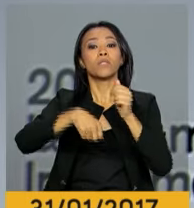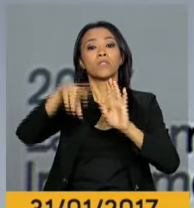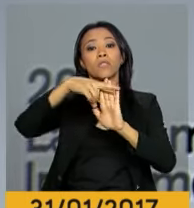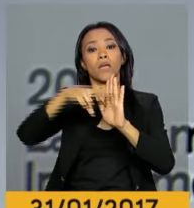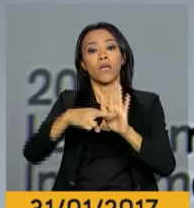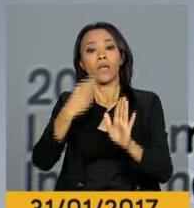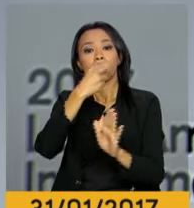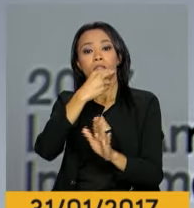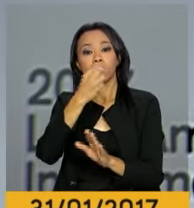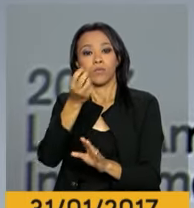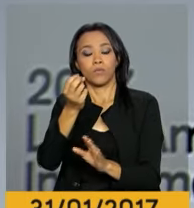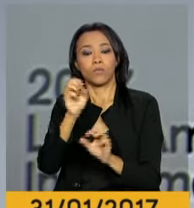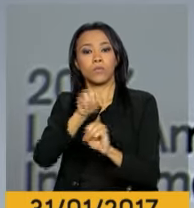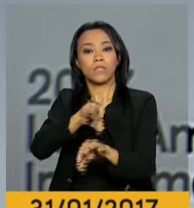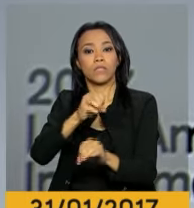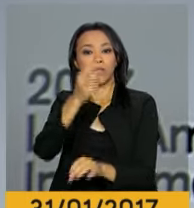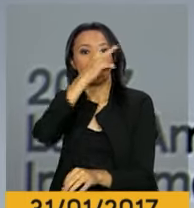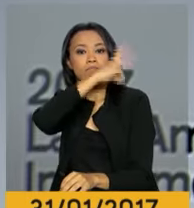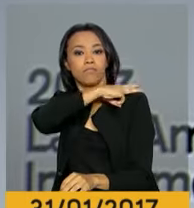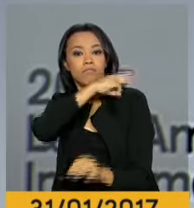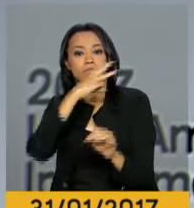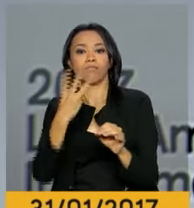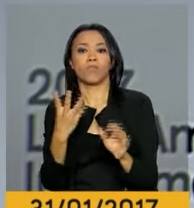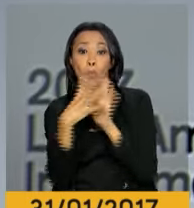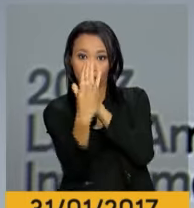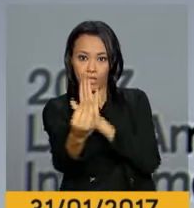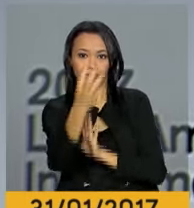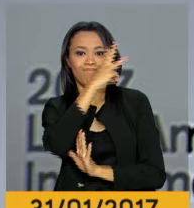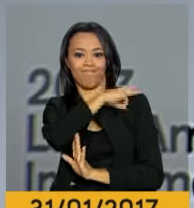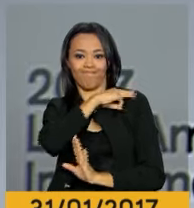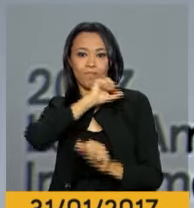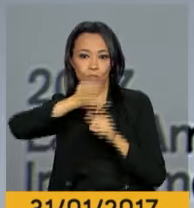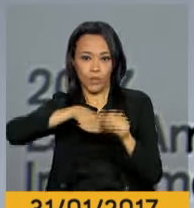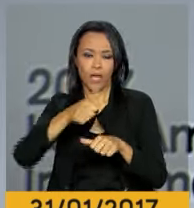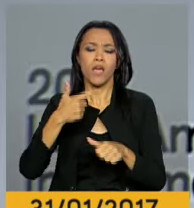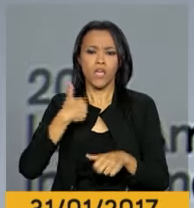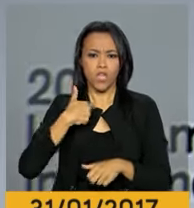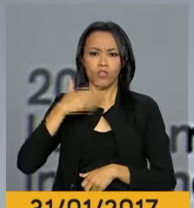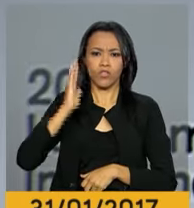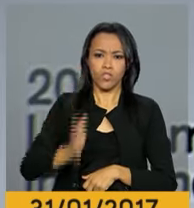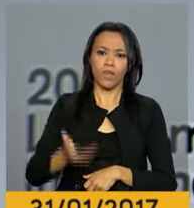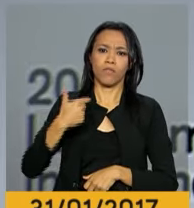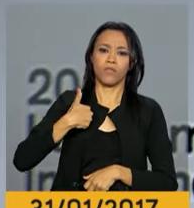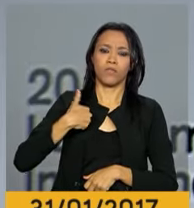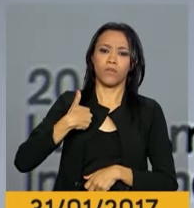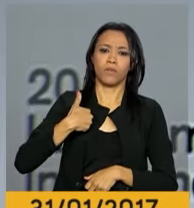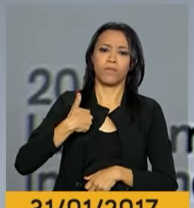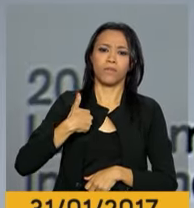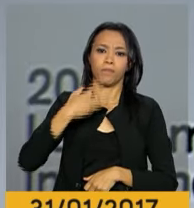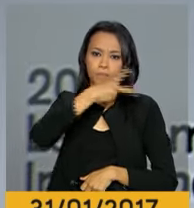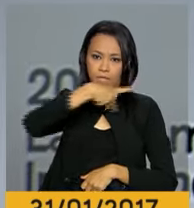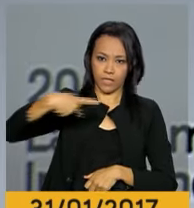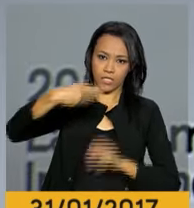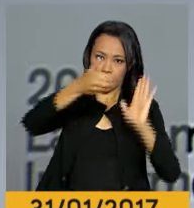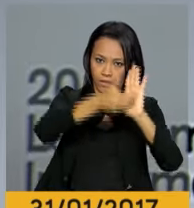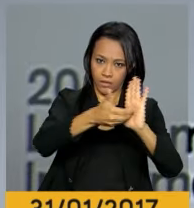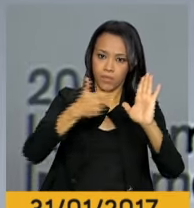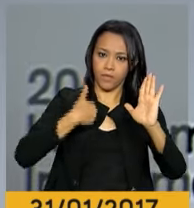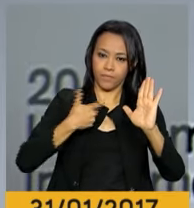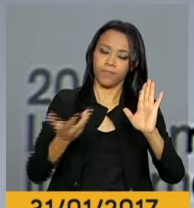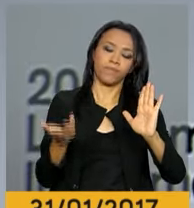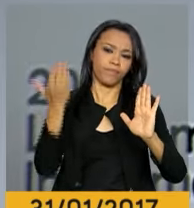médio não é eu confesso eu fui presidente da Câmara dos Deputados Senhor ex-primeiro-ministro do Reino Unido